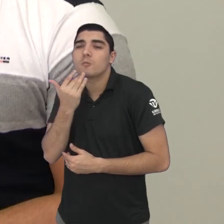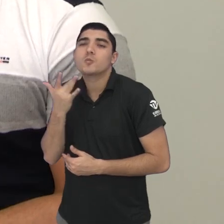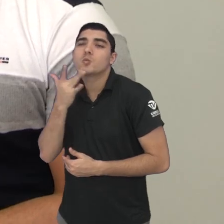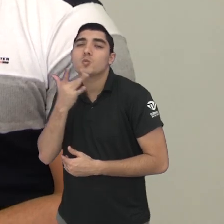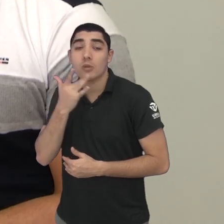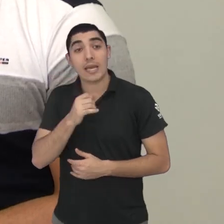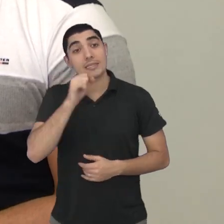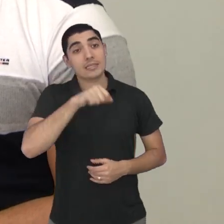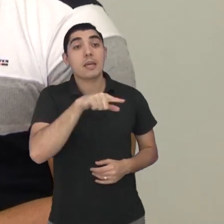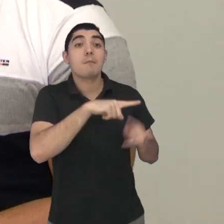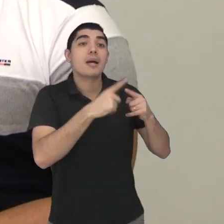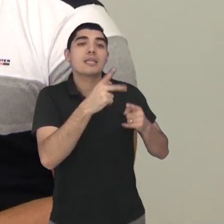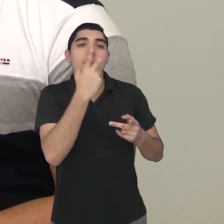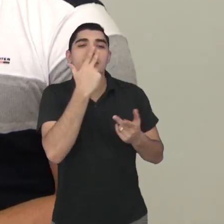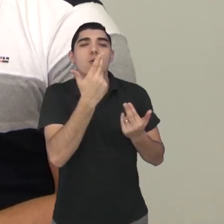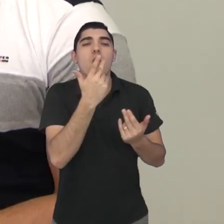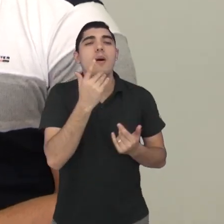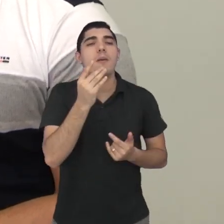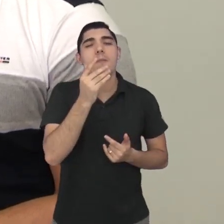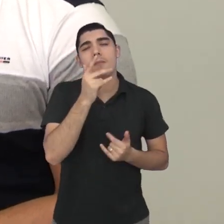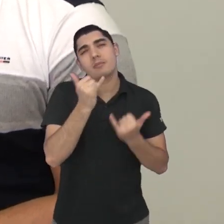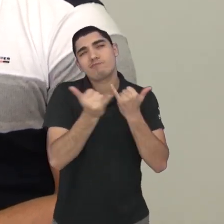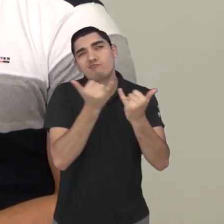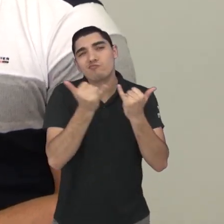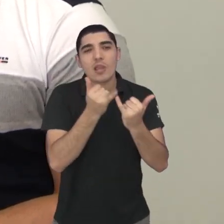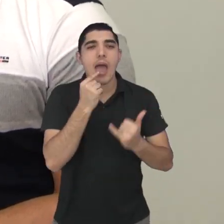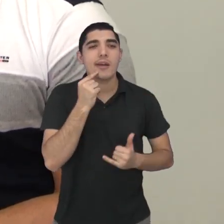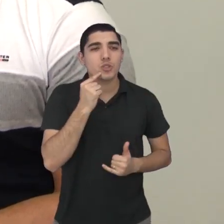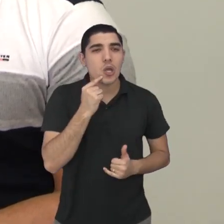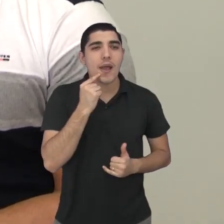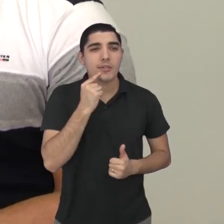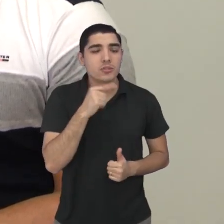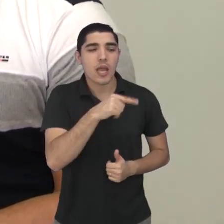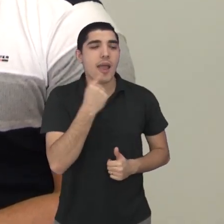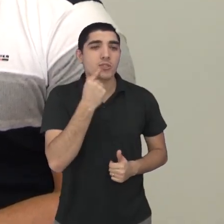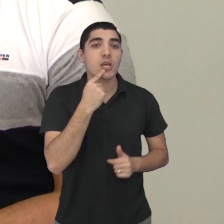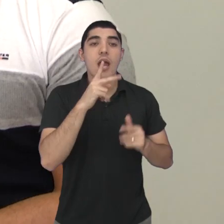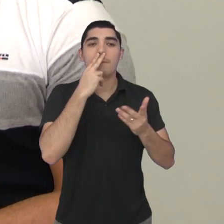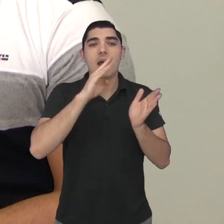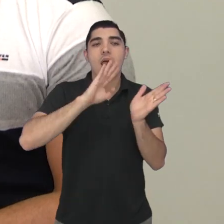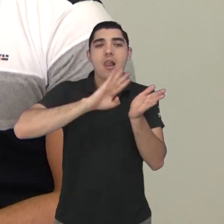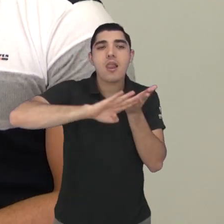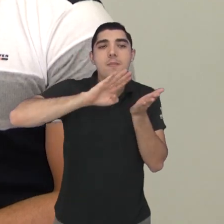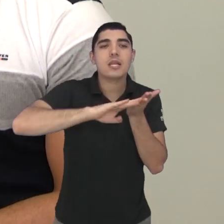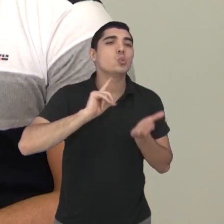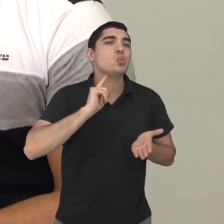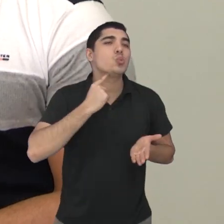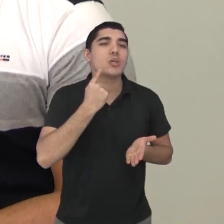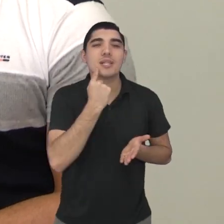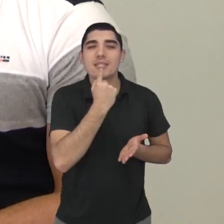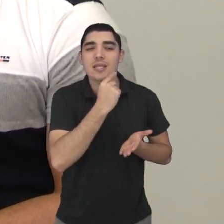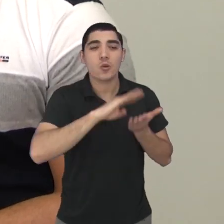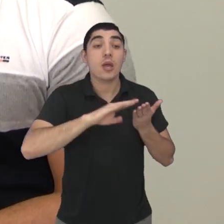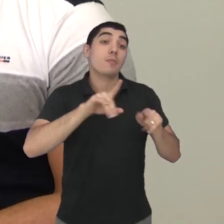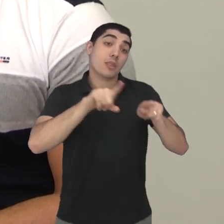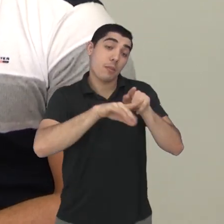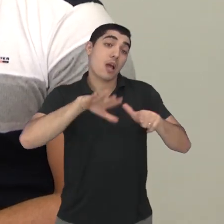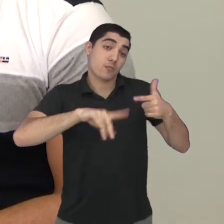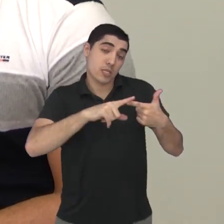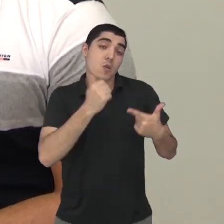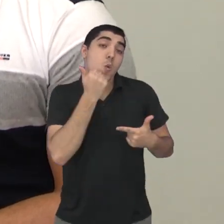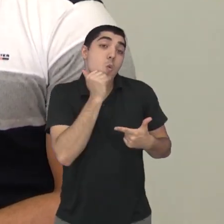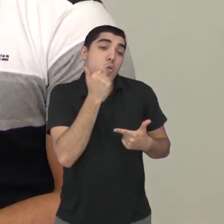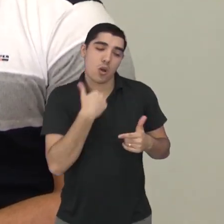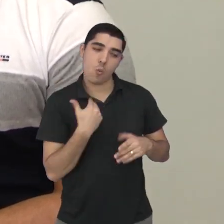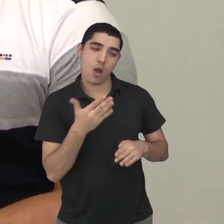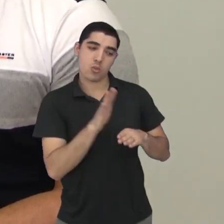é que fique um chicletinho, que ele vá comendo aos poucos para exatamente a sujeira sair, né? E ossinhos, às vezes, eu dou para ele para